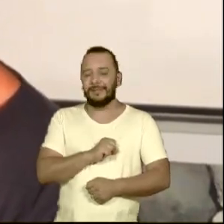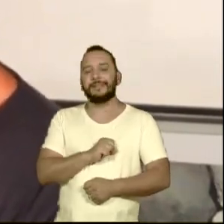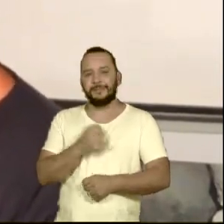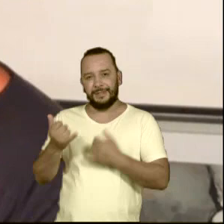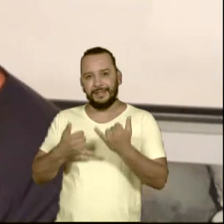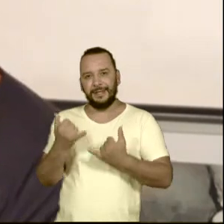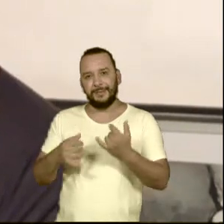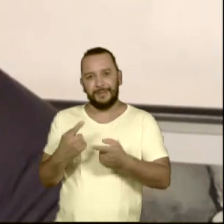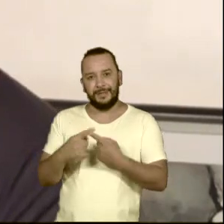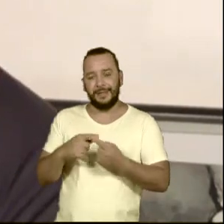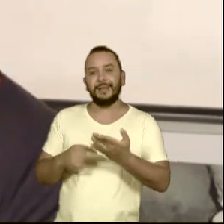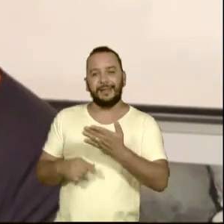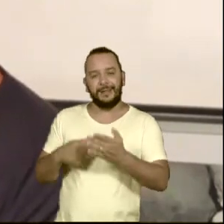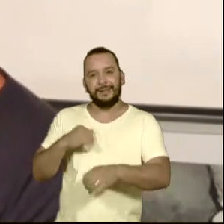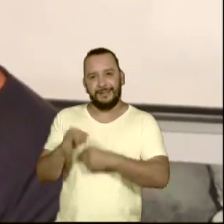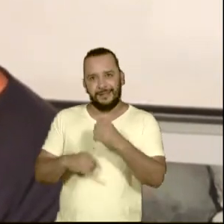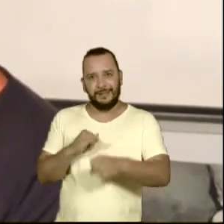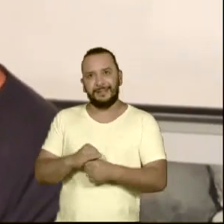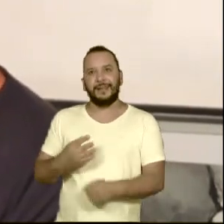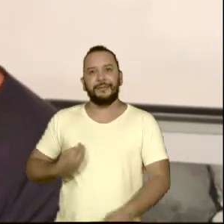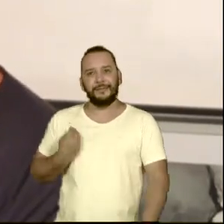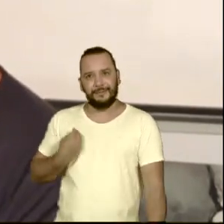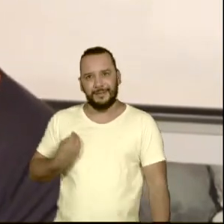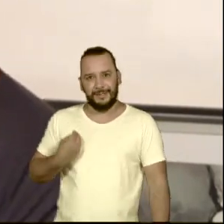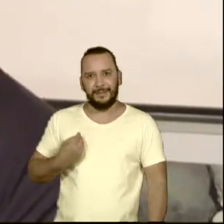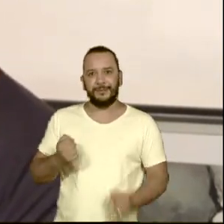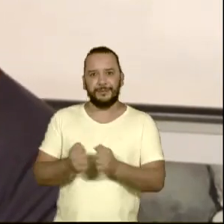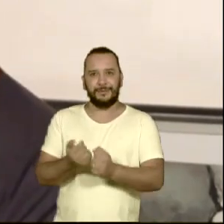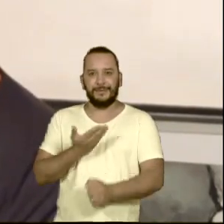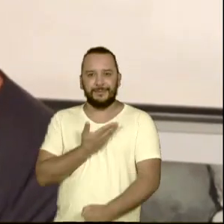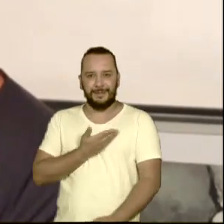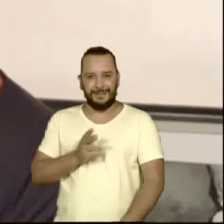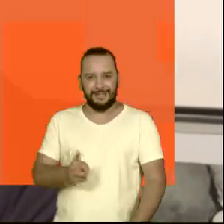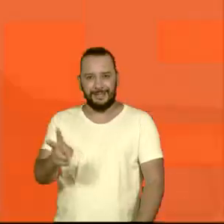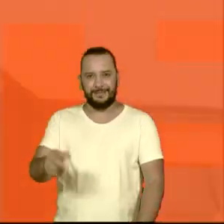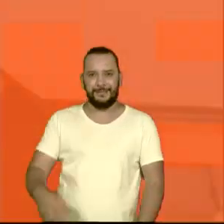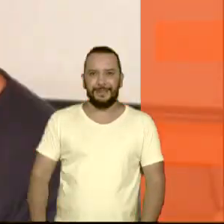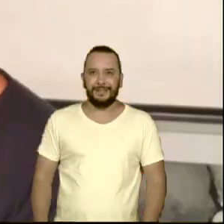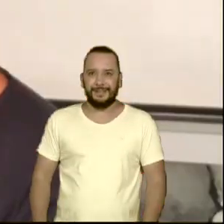internético. Então, o Júlio está aí, está vivo com os amigos dele presentes.